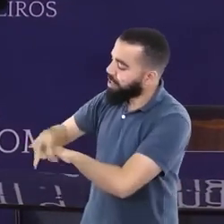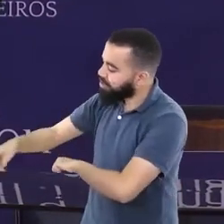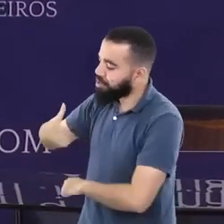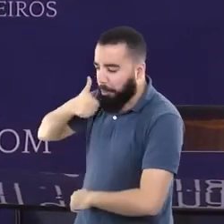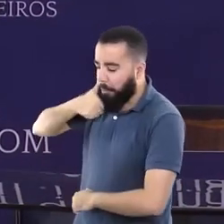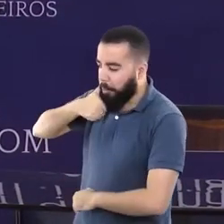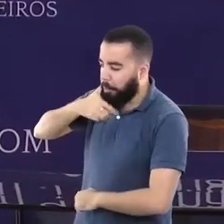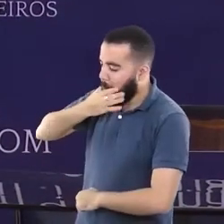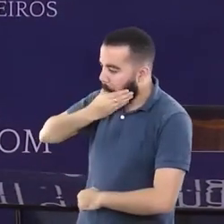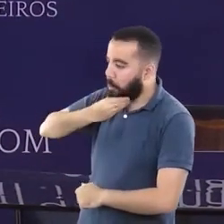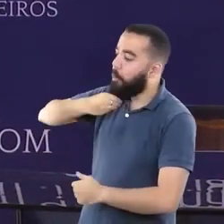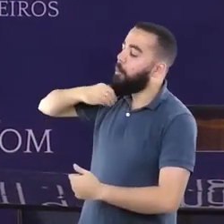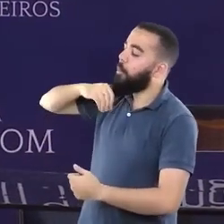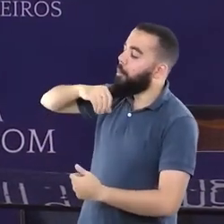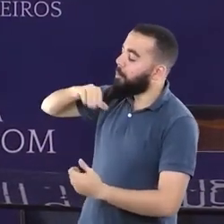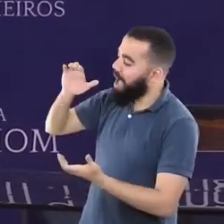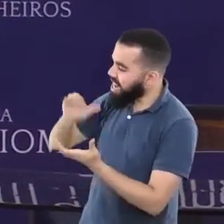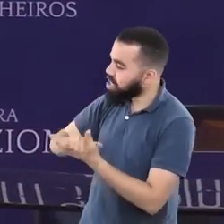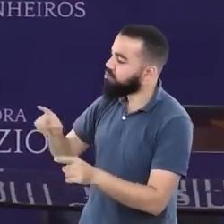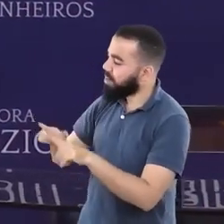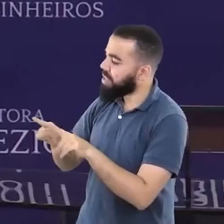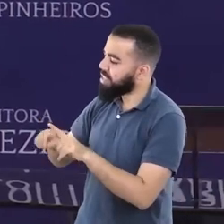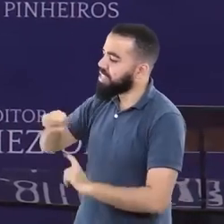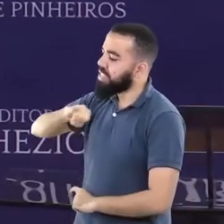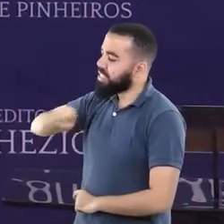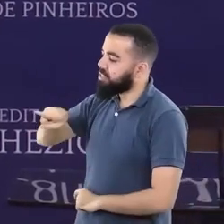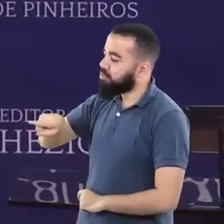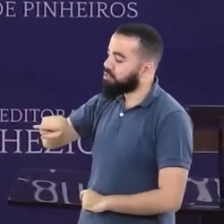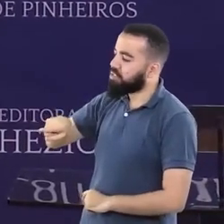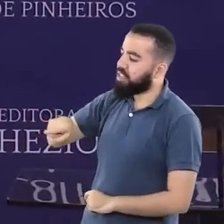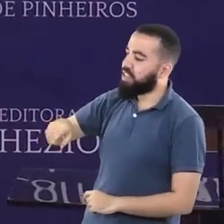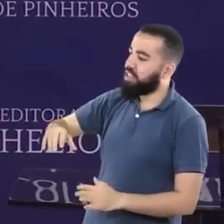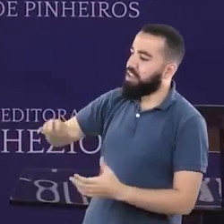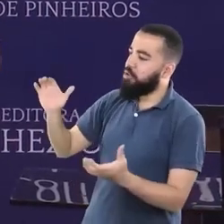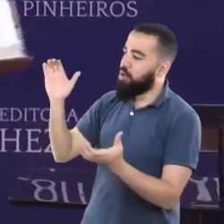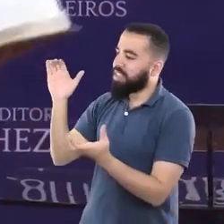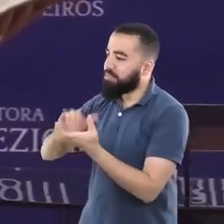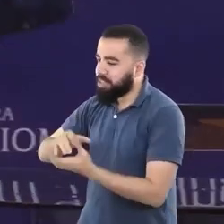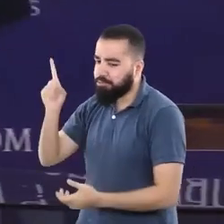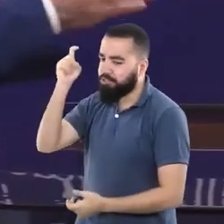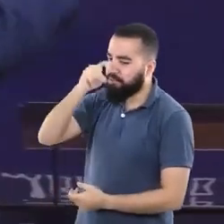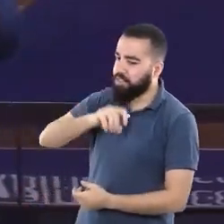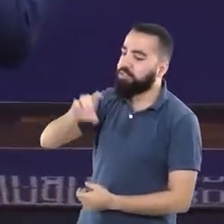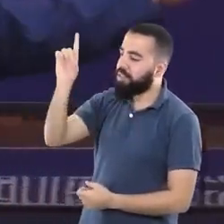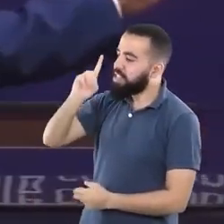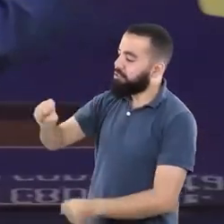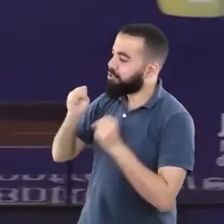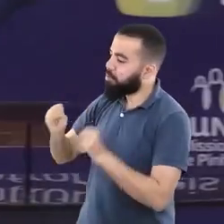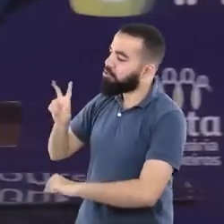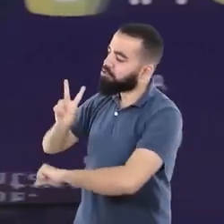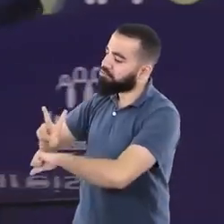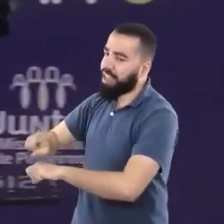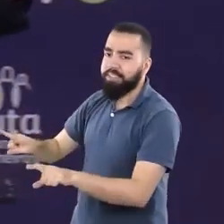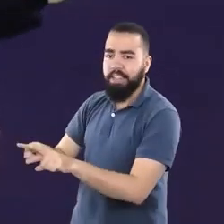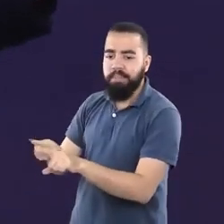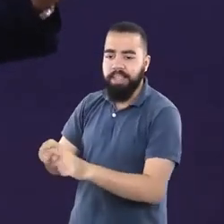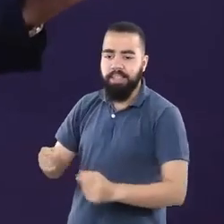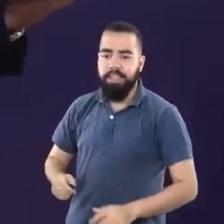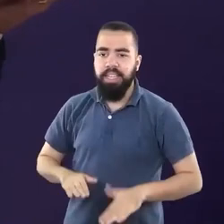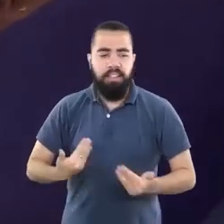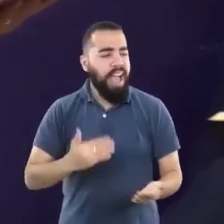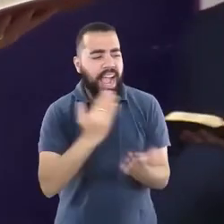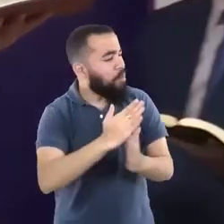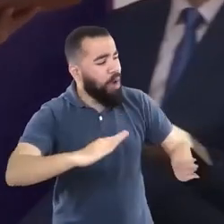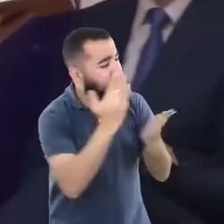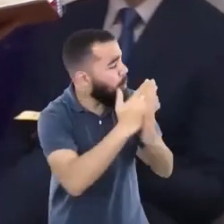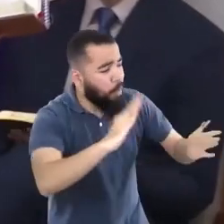o sentimento, está morto em seu coração. Falou: o senhor ficou doido, o senhor endoideceu. Estou dizendo para o senhor que acabou, não tem mais nada, nada, nada, acabou tudo.